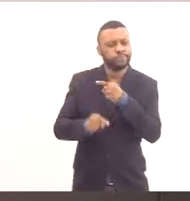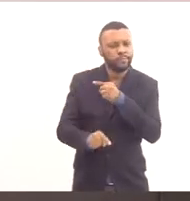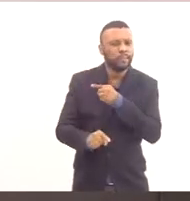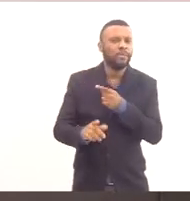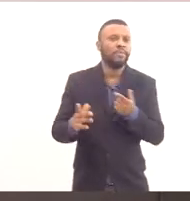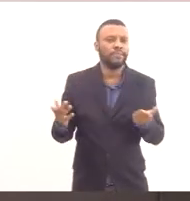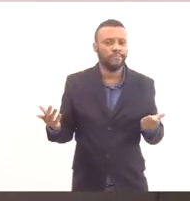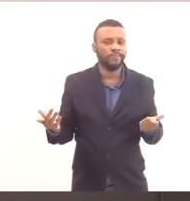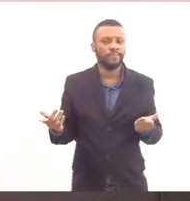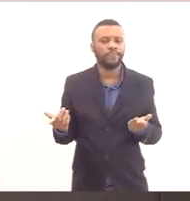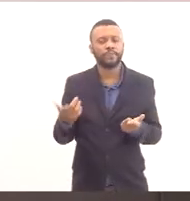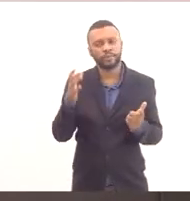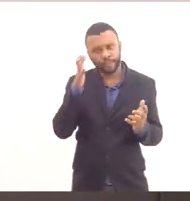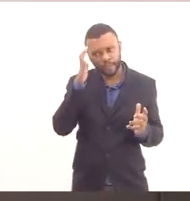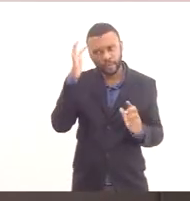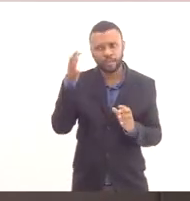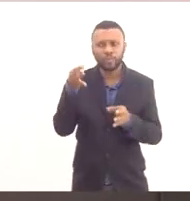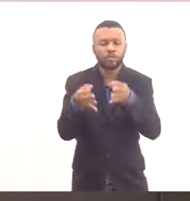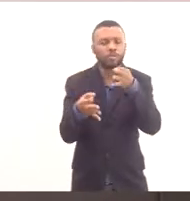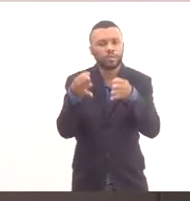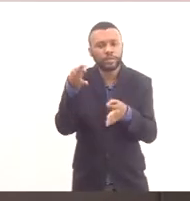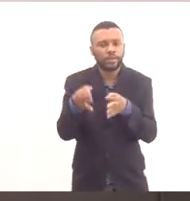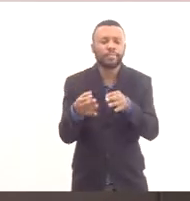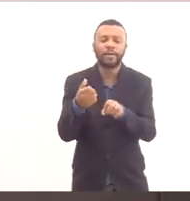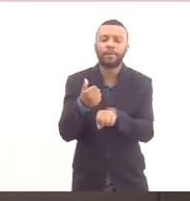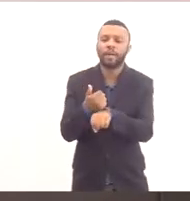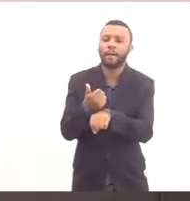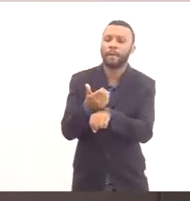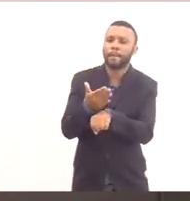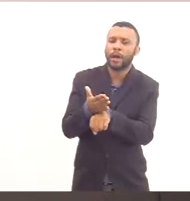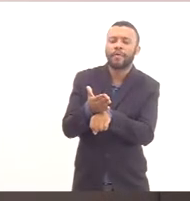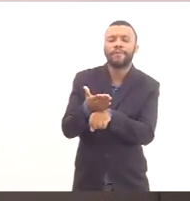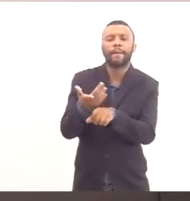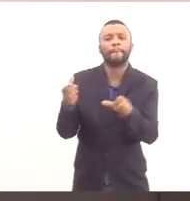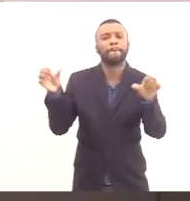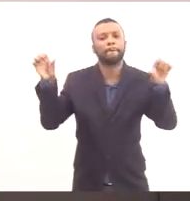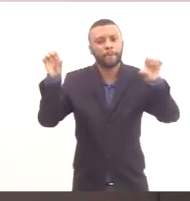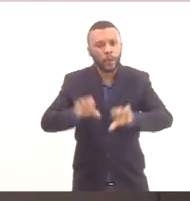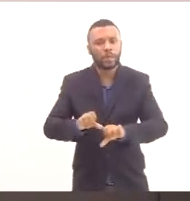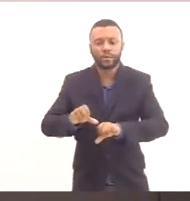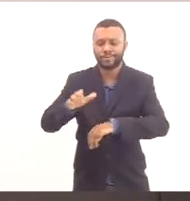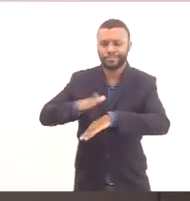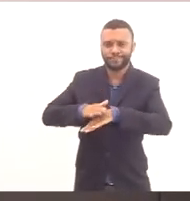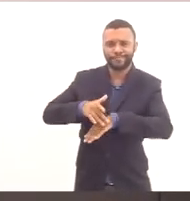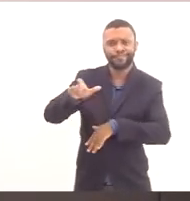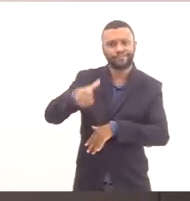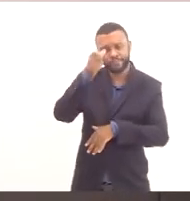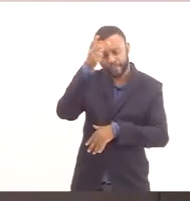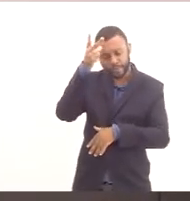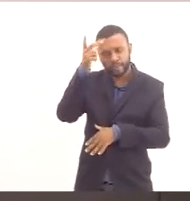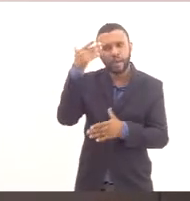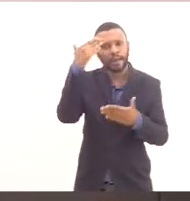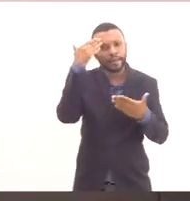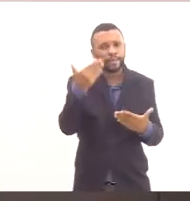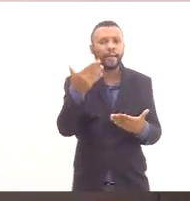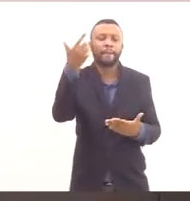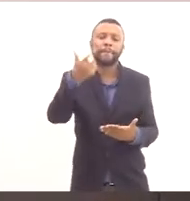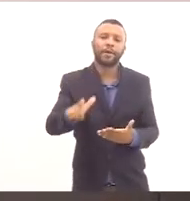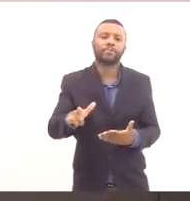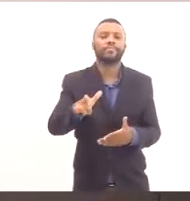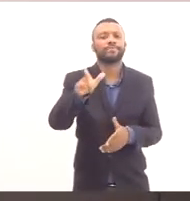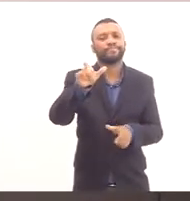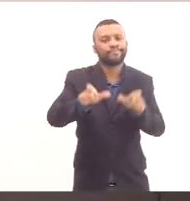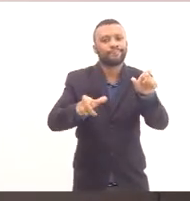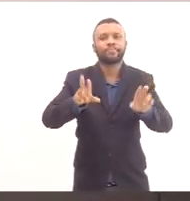e numa situação jurídica que vem se agravando por parte do Senhor Prefeito é um agradecer a presença de todos mais uma vez por as